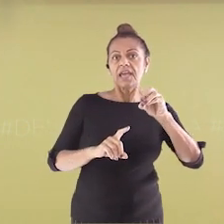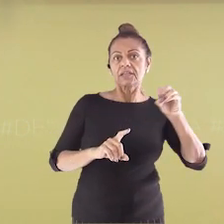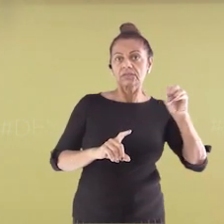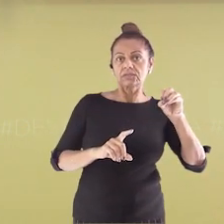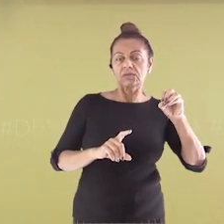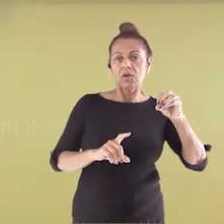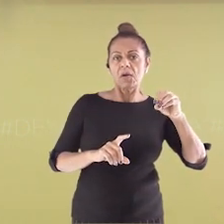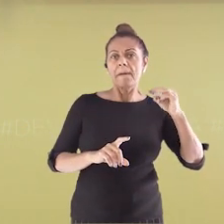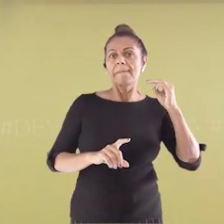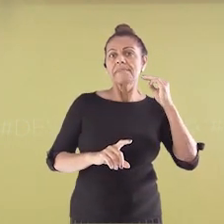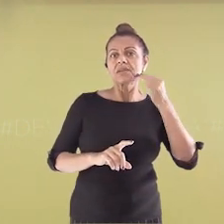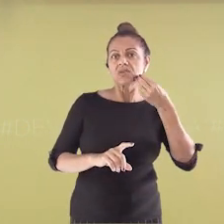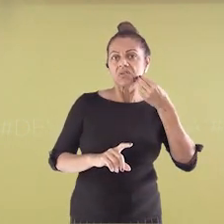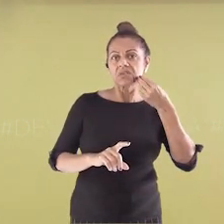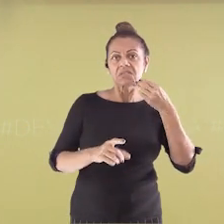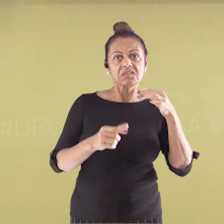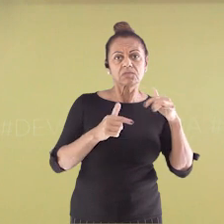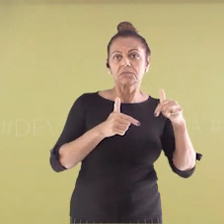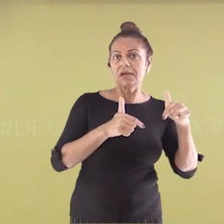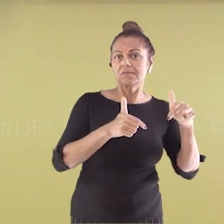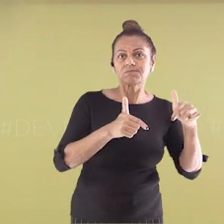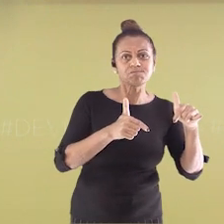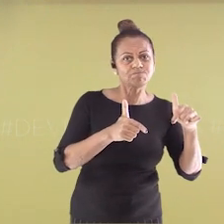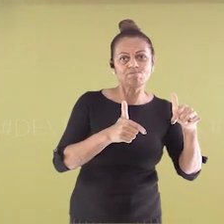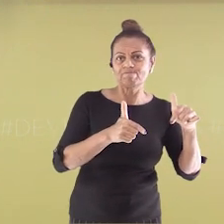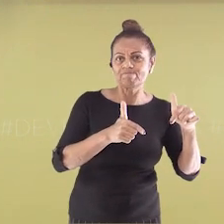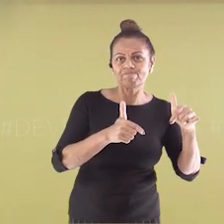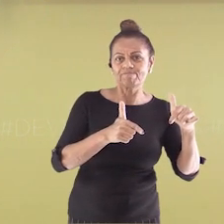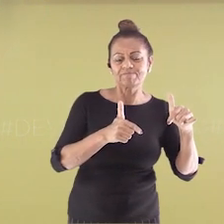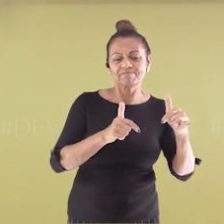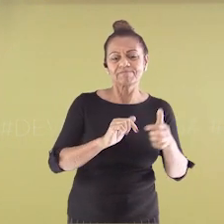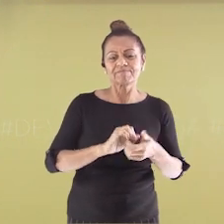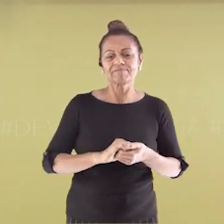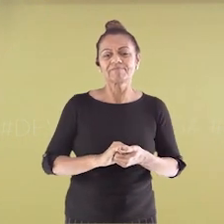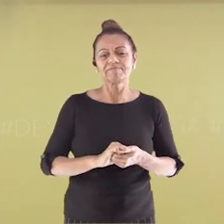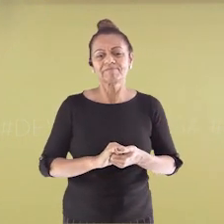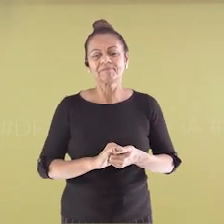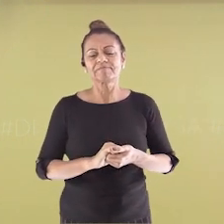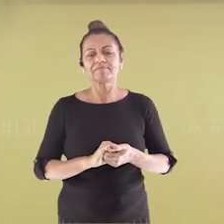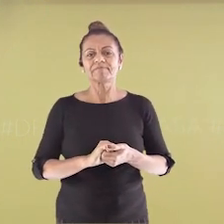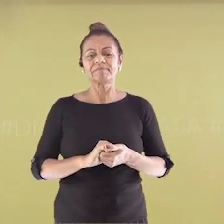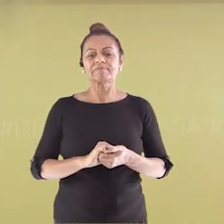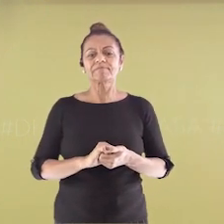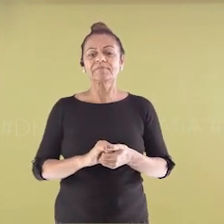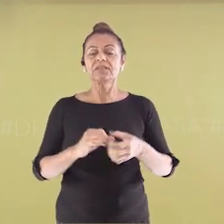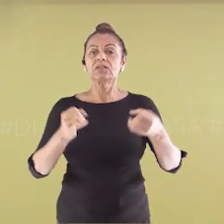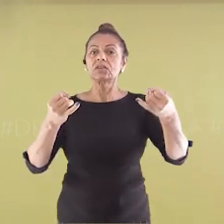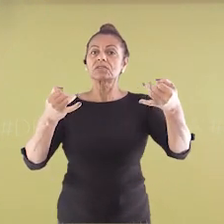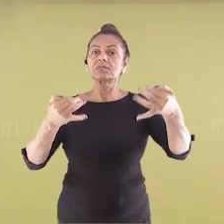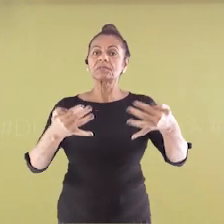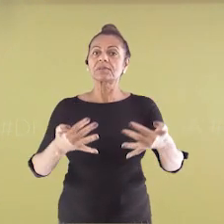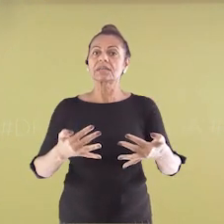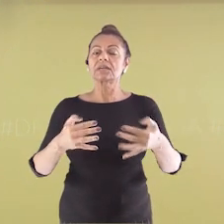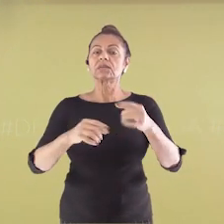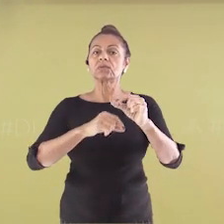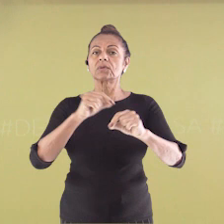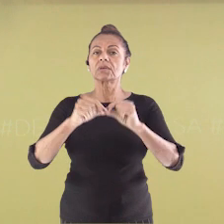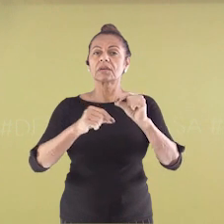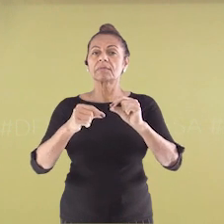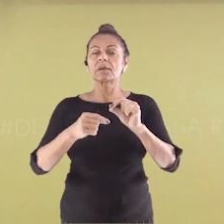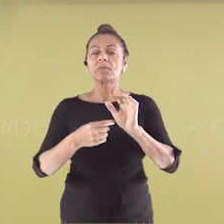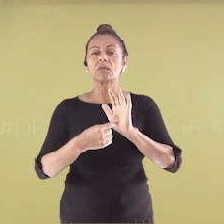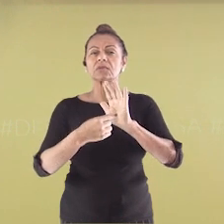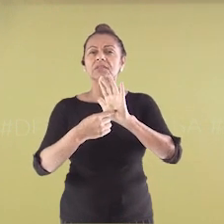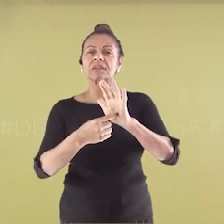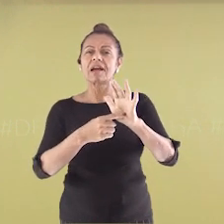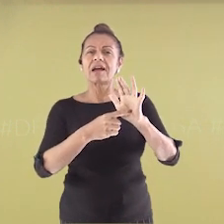ó. Ele não existe na segunda oração, como vocês podem ver. Porém, para a nossa explicação, a gente adicionou aqui